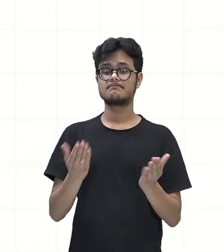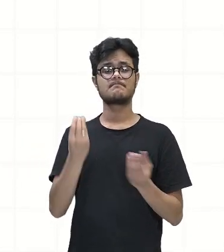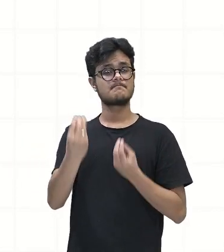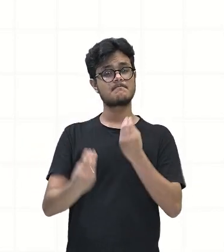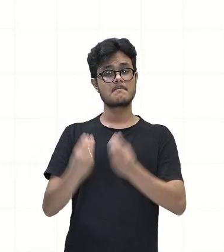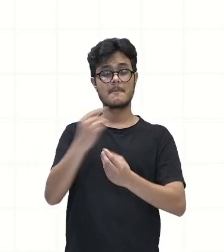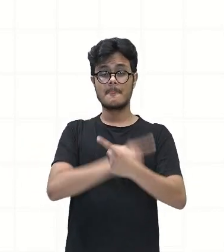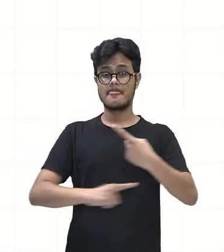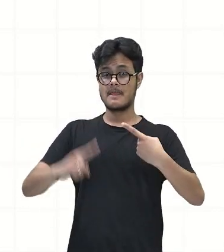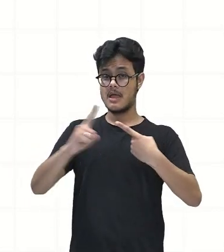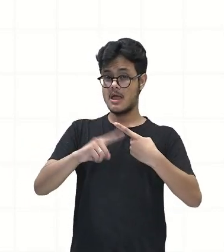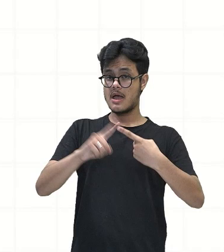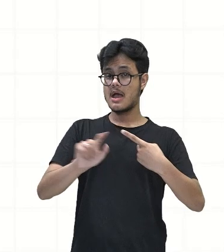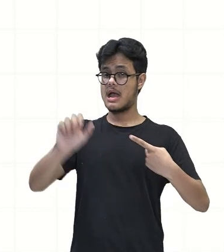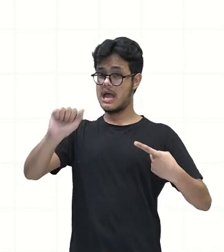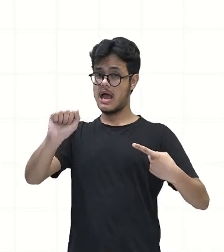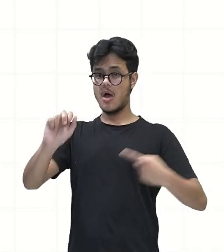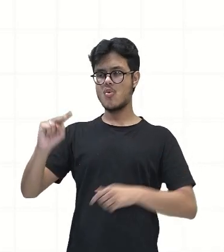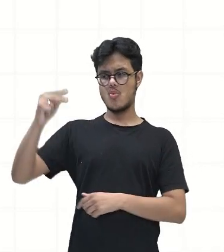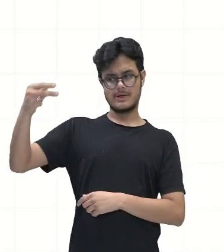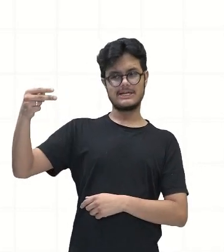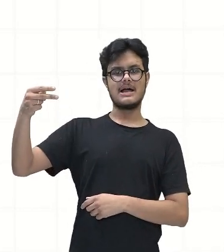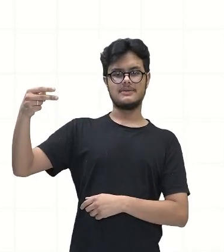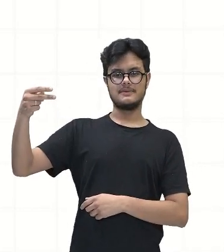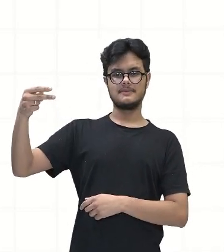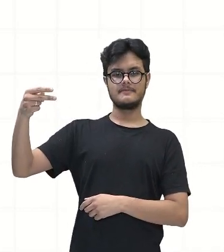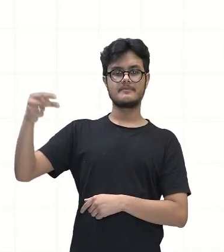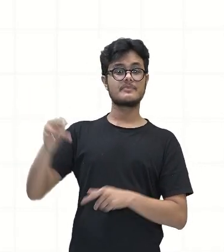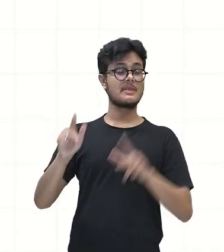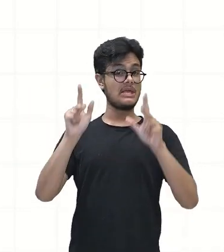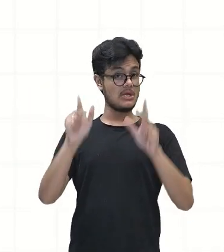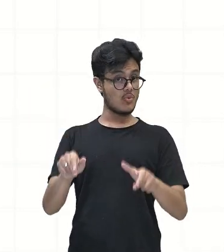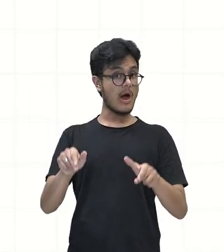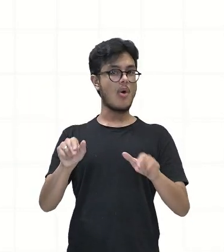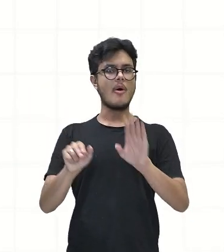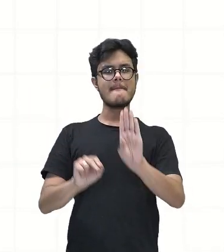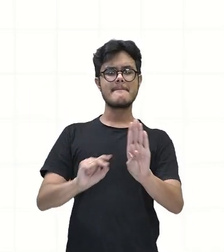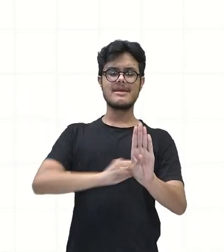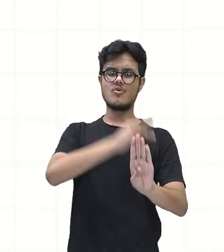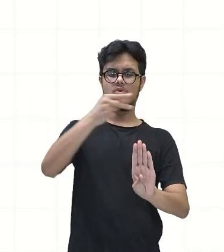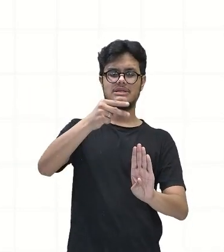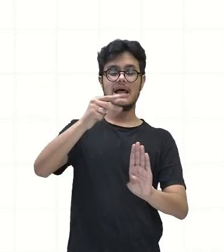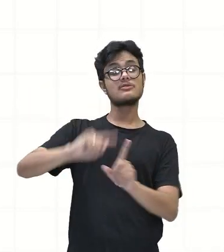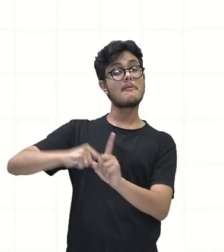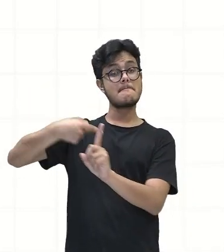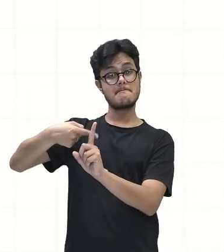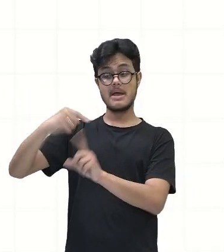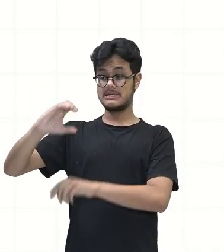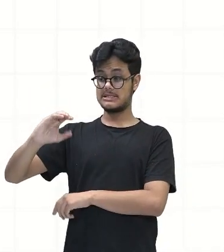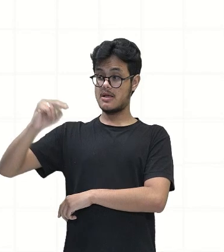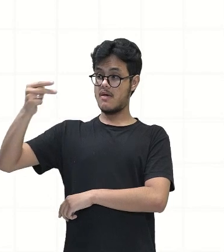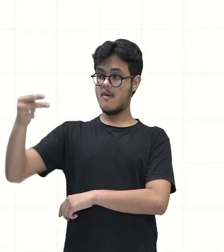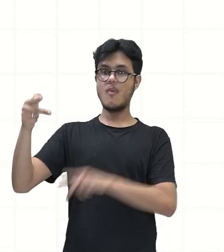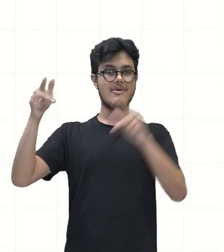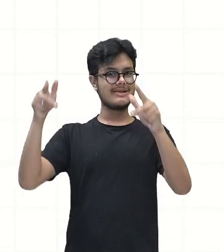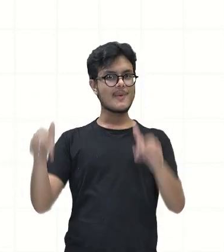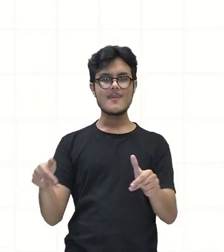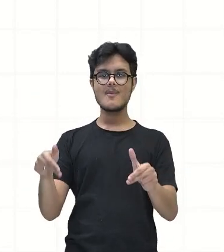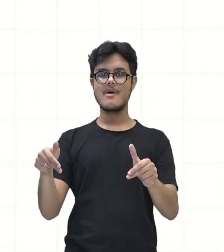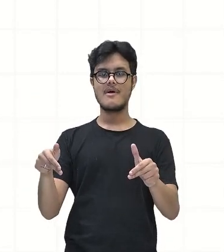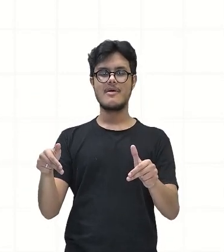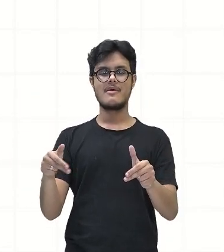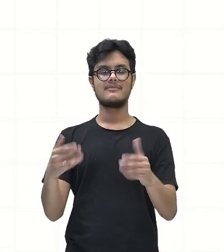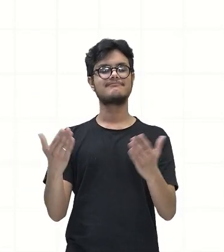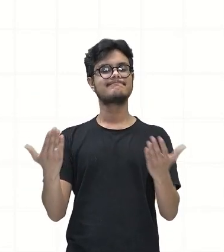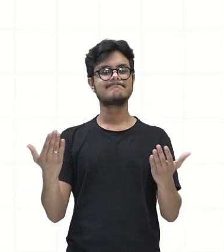hipotenusa ao quadrado, né, A ao quadrado, é igual à soma do cateto B ao quadrado com o C ao